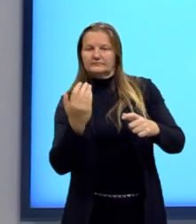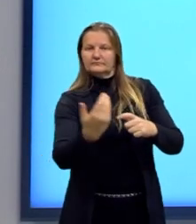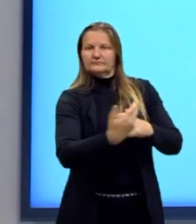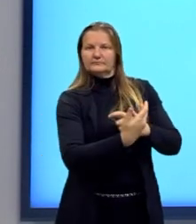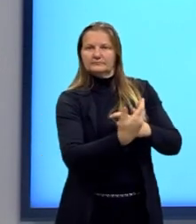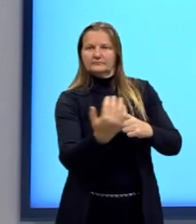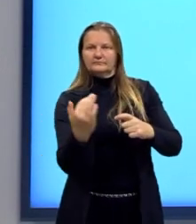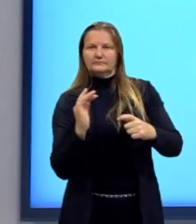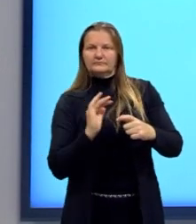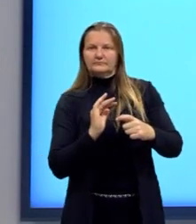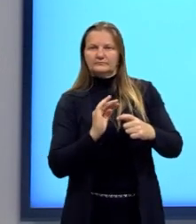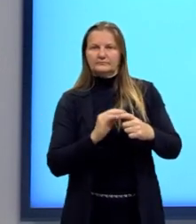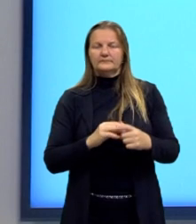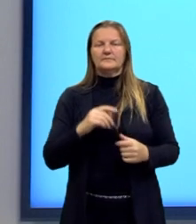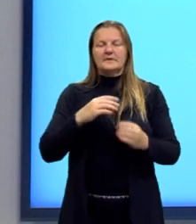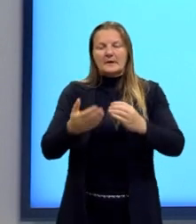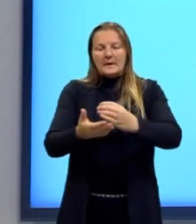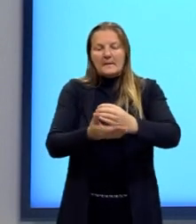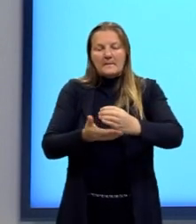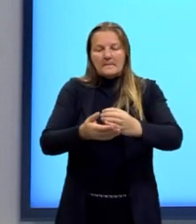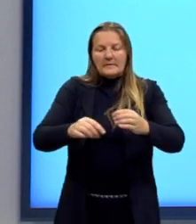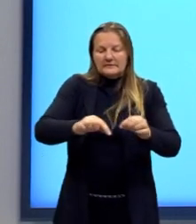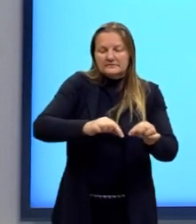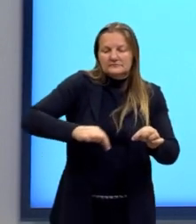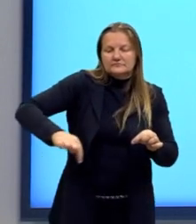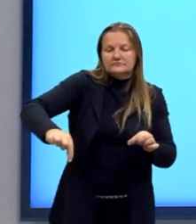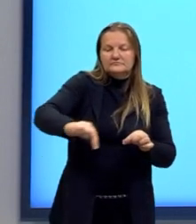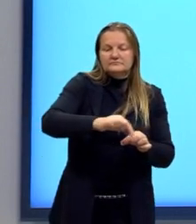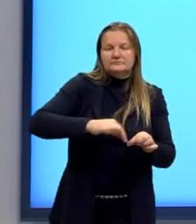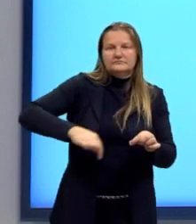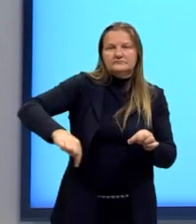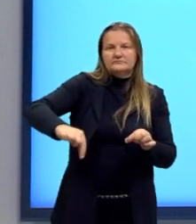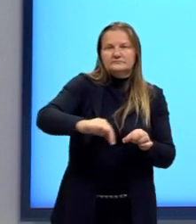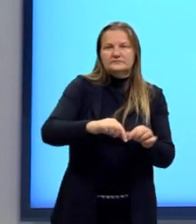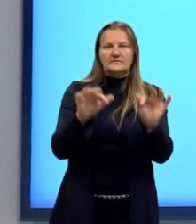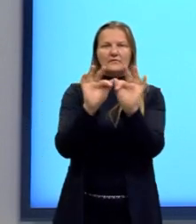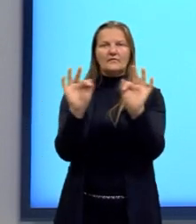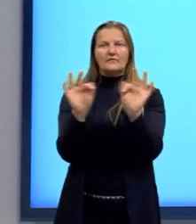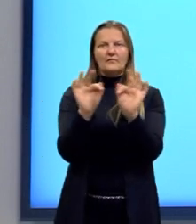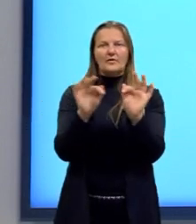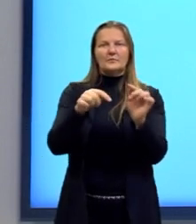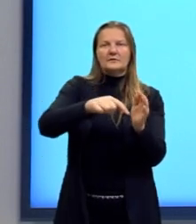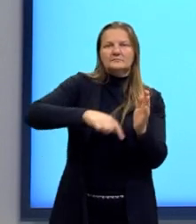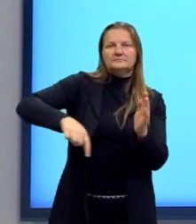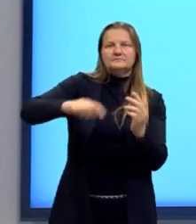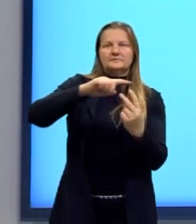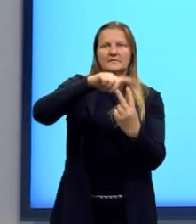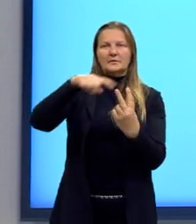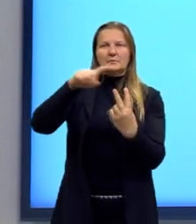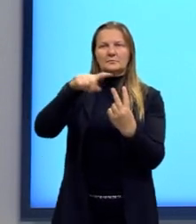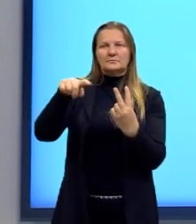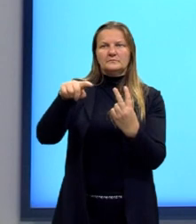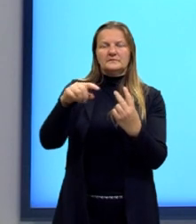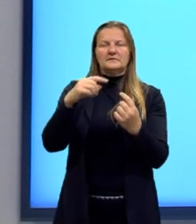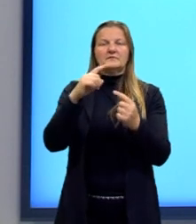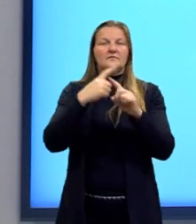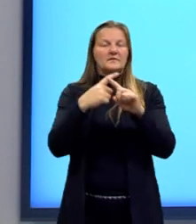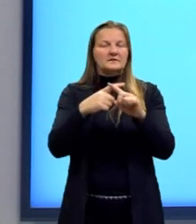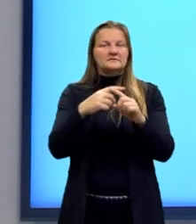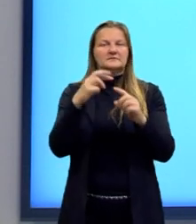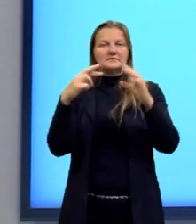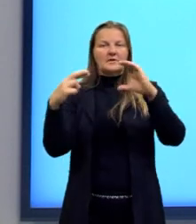base como a base é um círculo que a gente utiliza fórmula do Círculo né pi vezes o raio ao